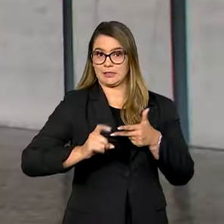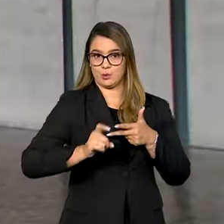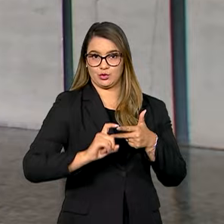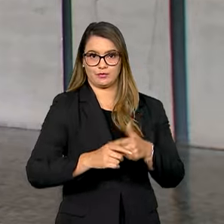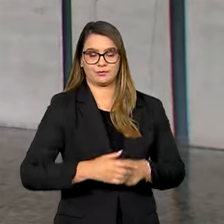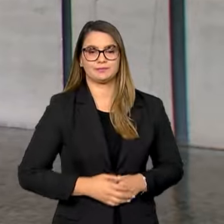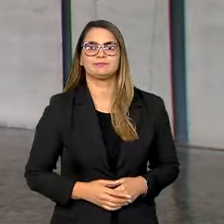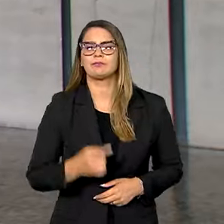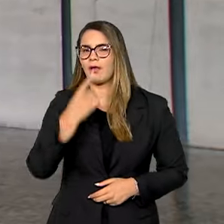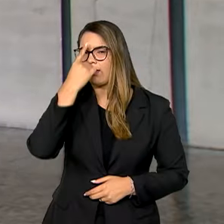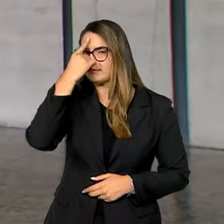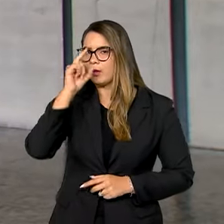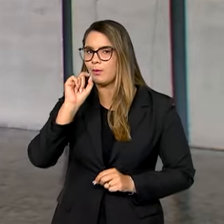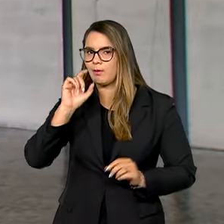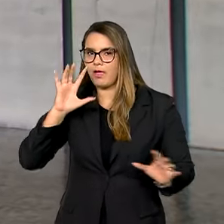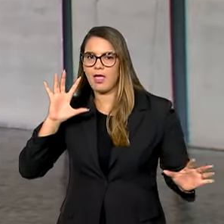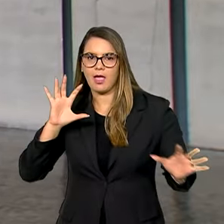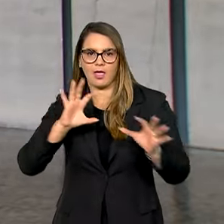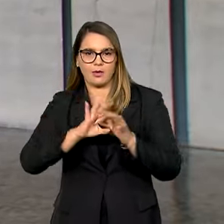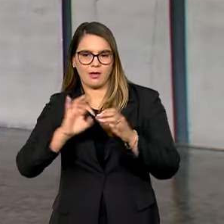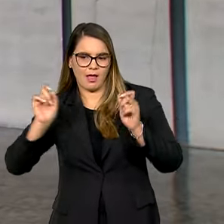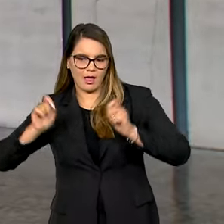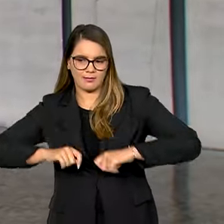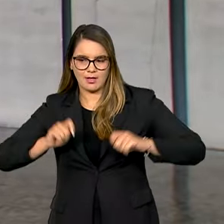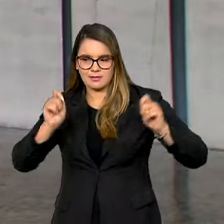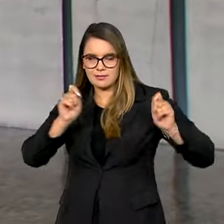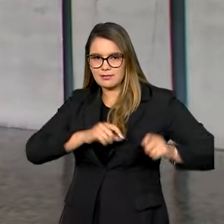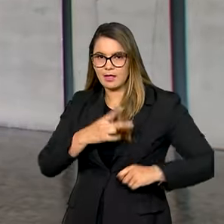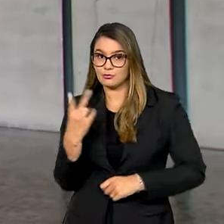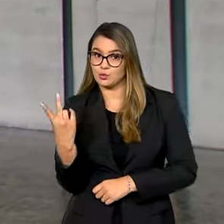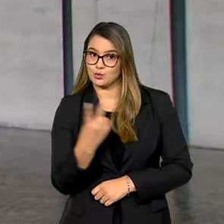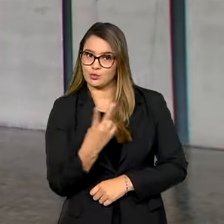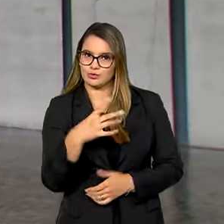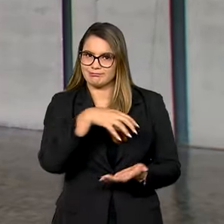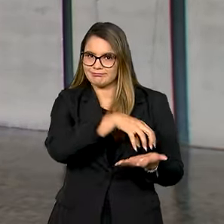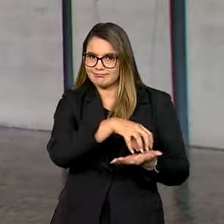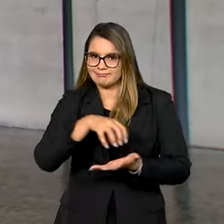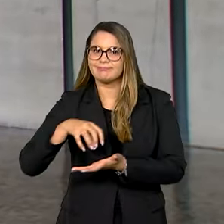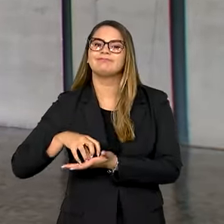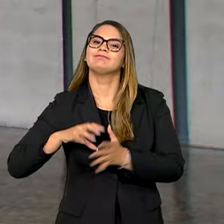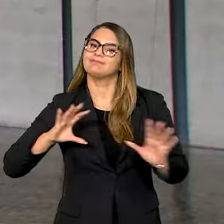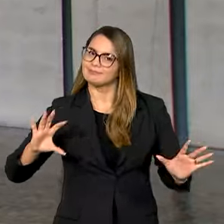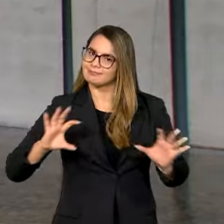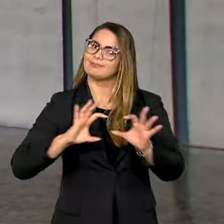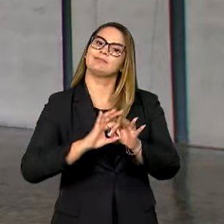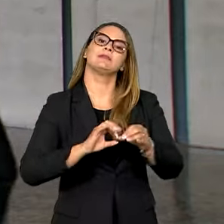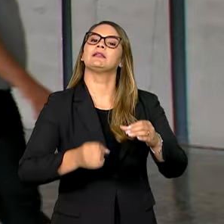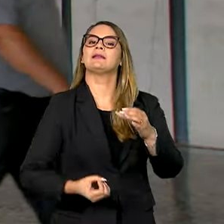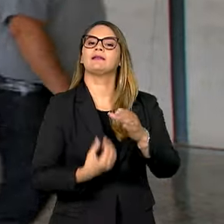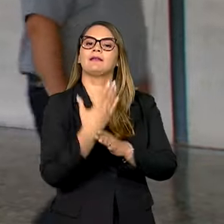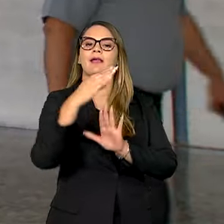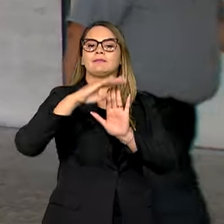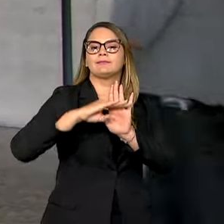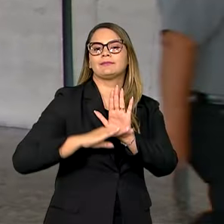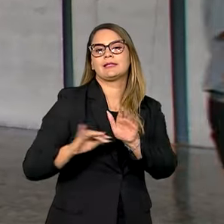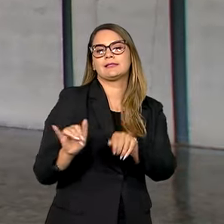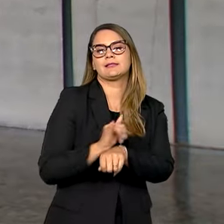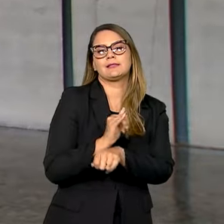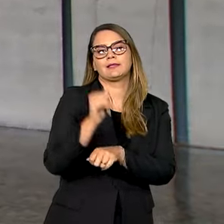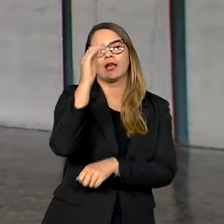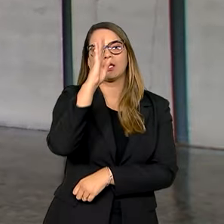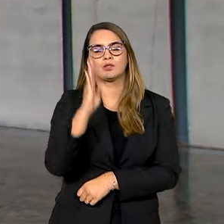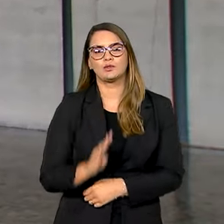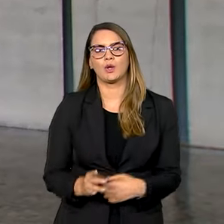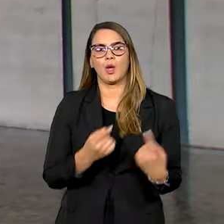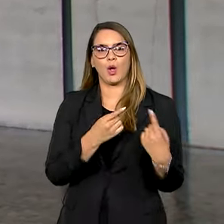Federal. A ideia é unir as capacidades dos servidores das duas instituições e definir estratégias nacionais para